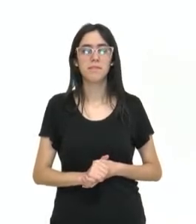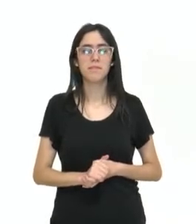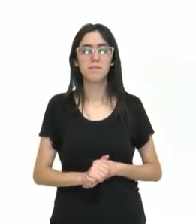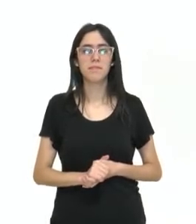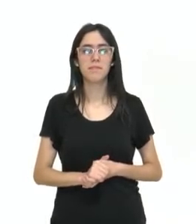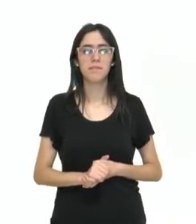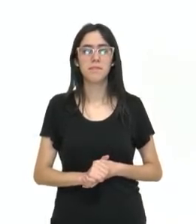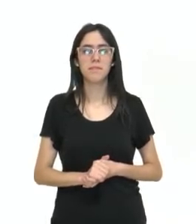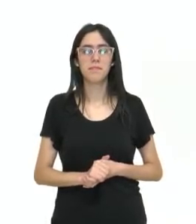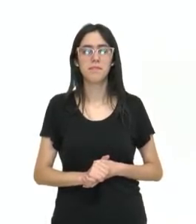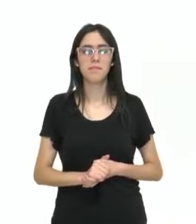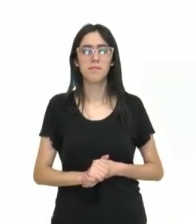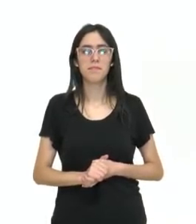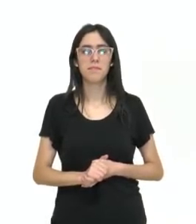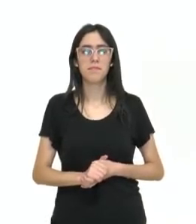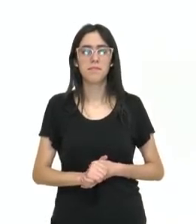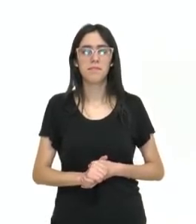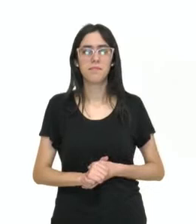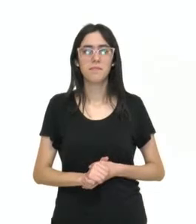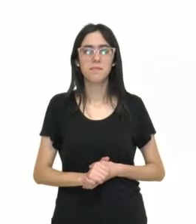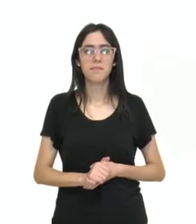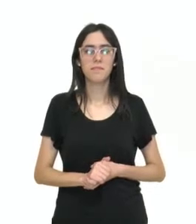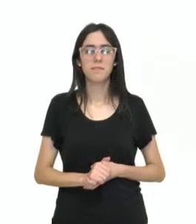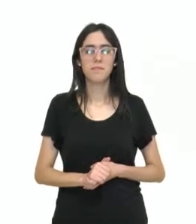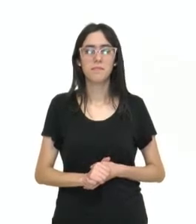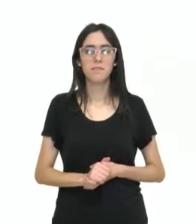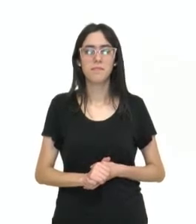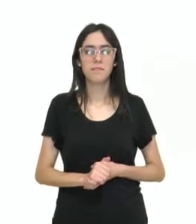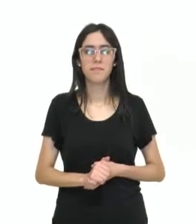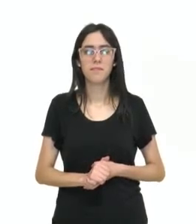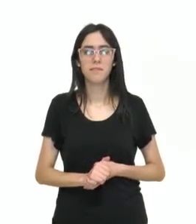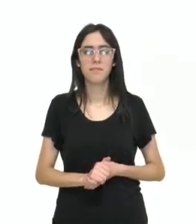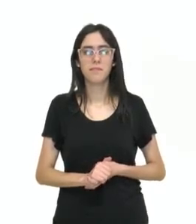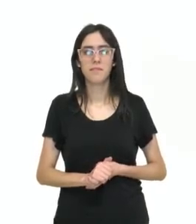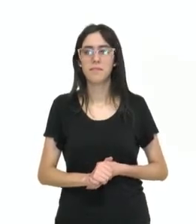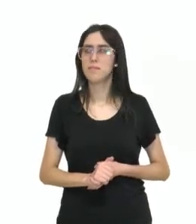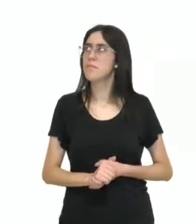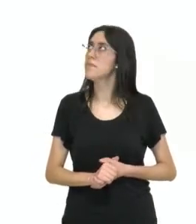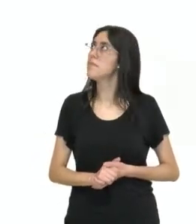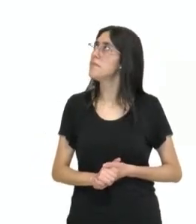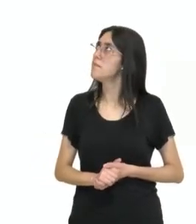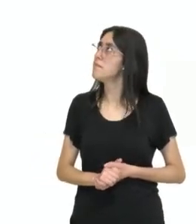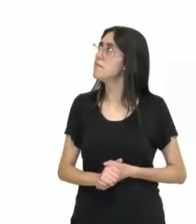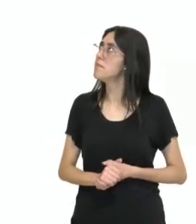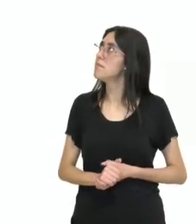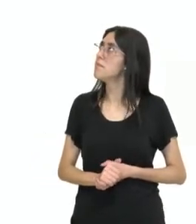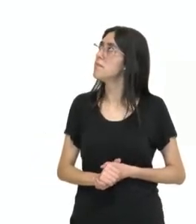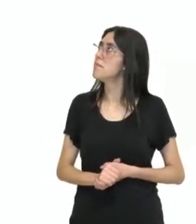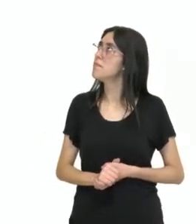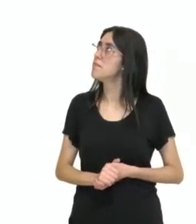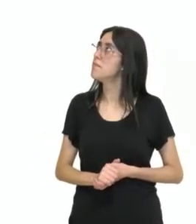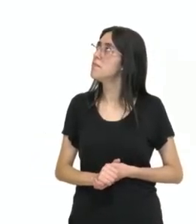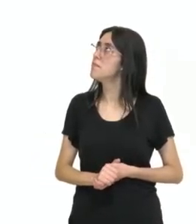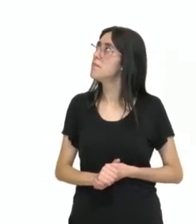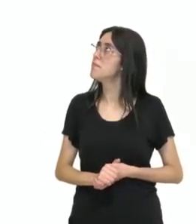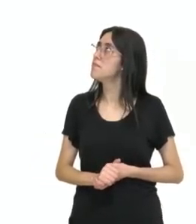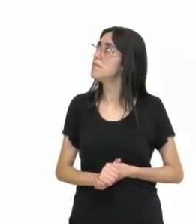comer, dormir. Si tuviesen que definirnos en pocas palabras, eligen términos como abiertos,